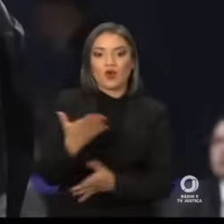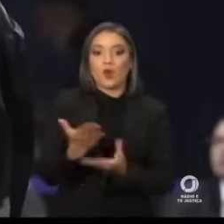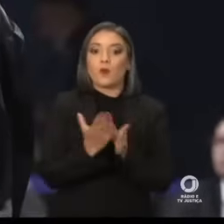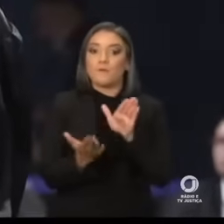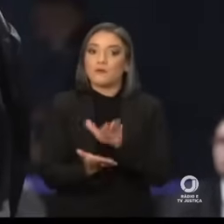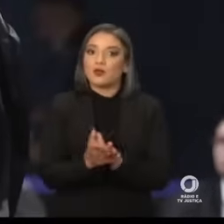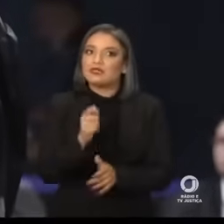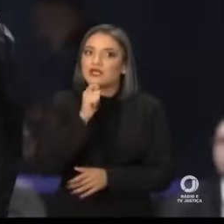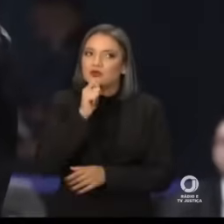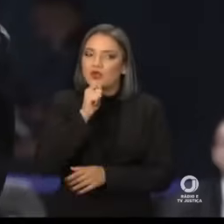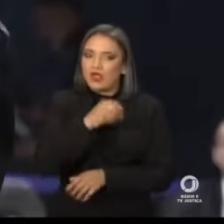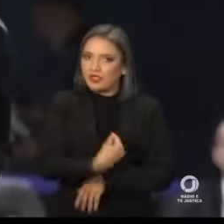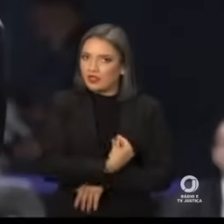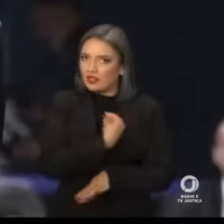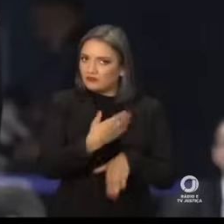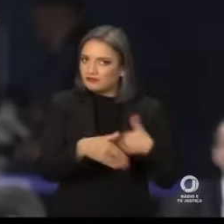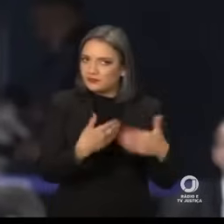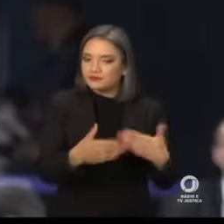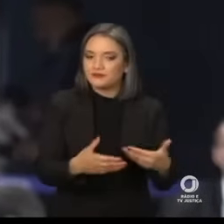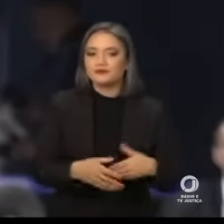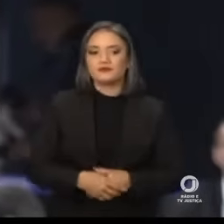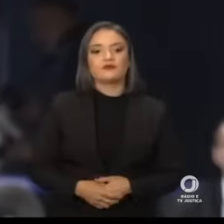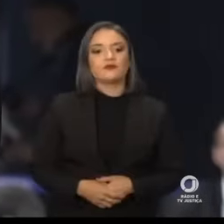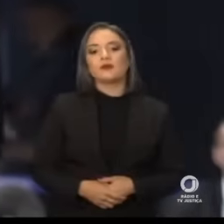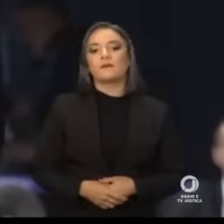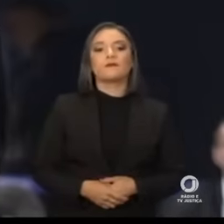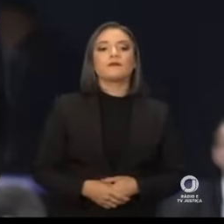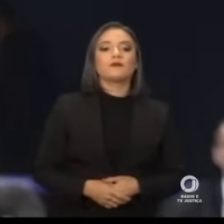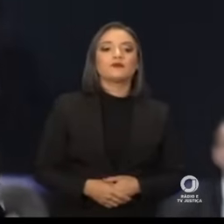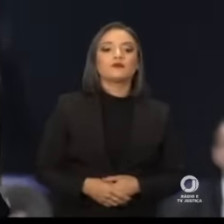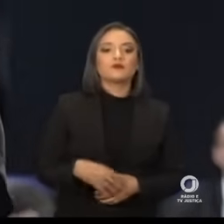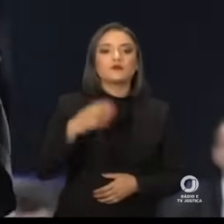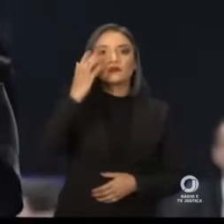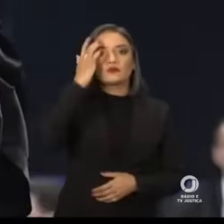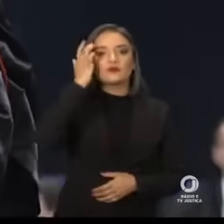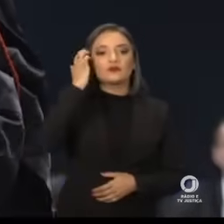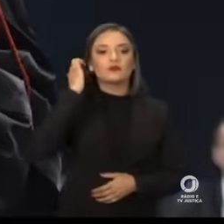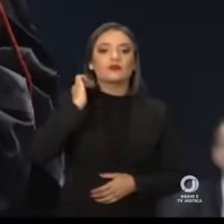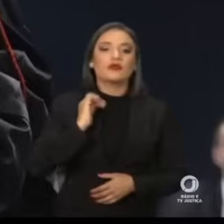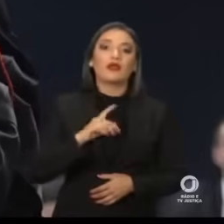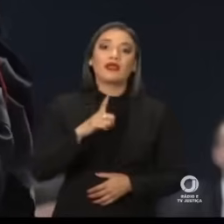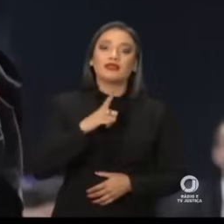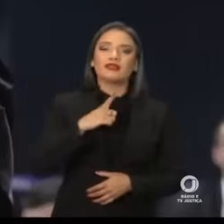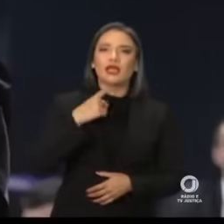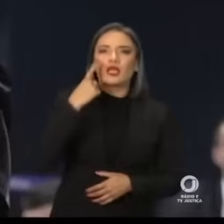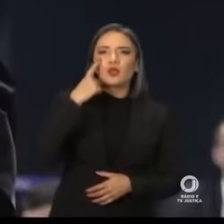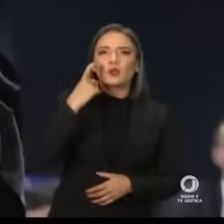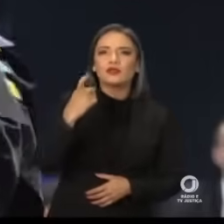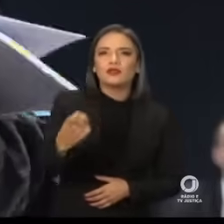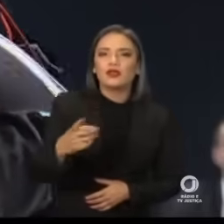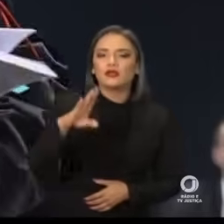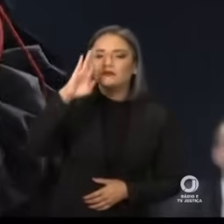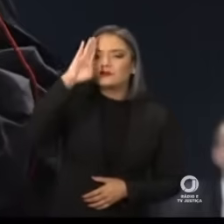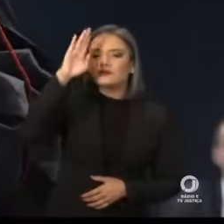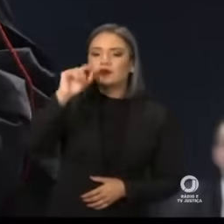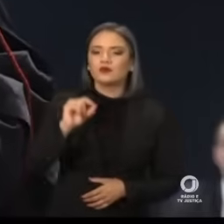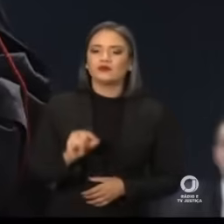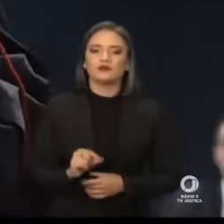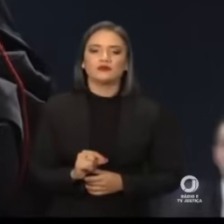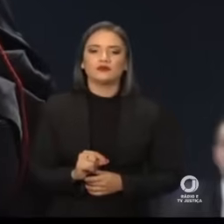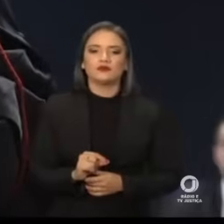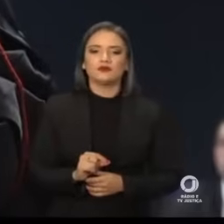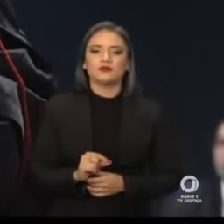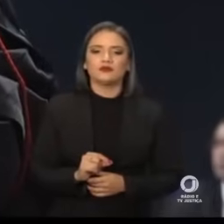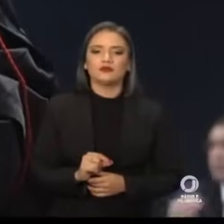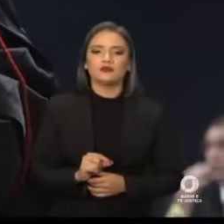em curso. E nós tínhamos um interesse especial em receber